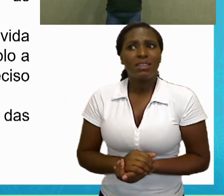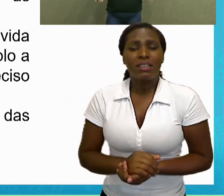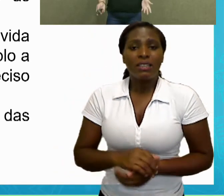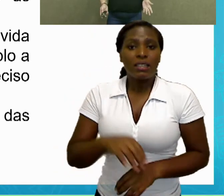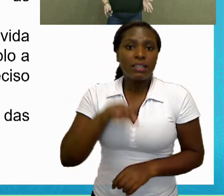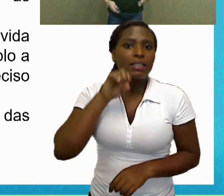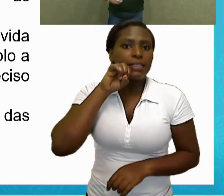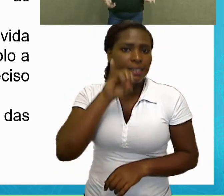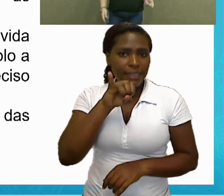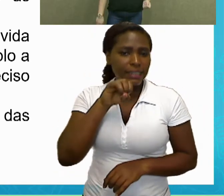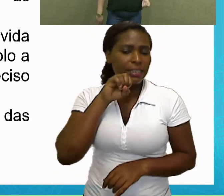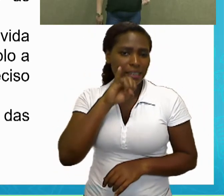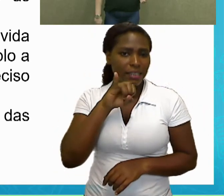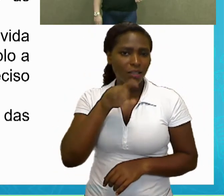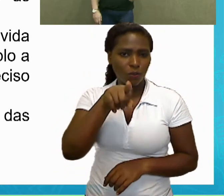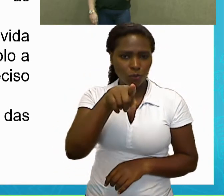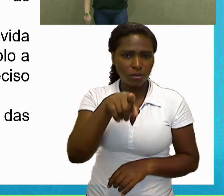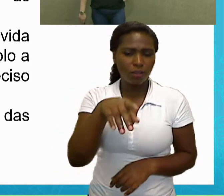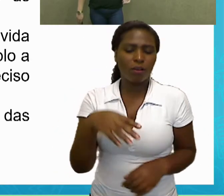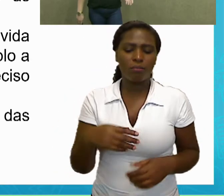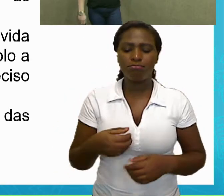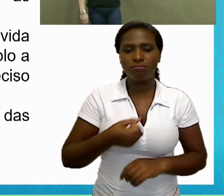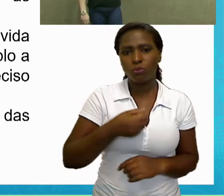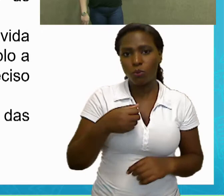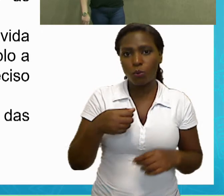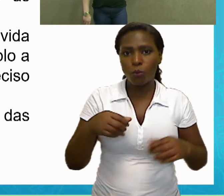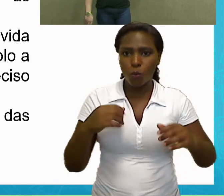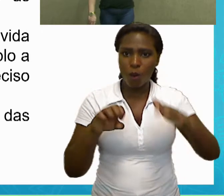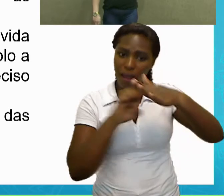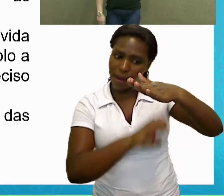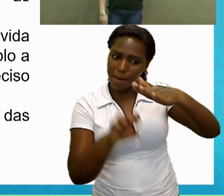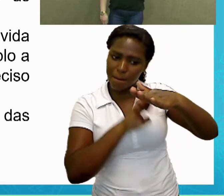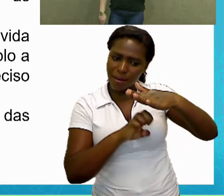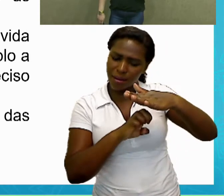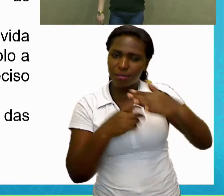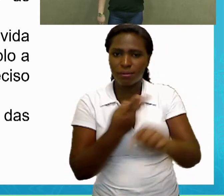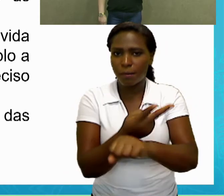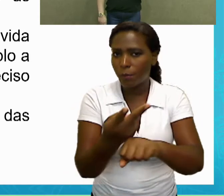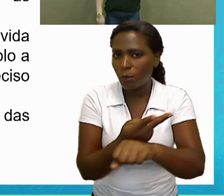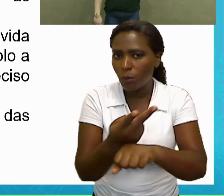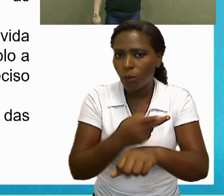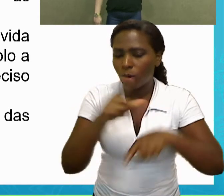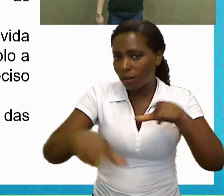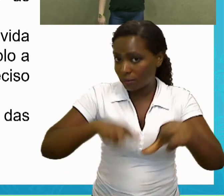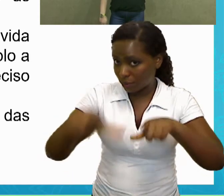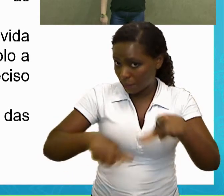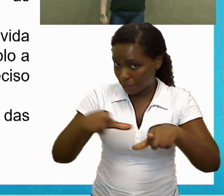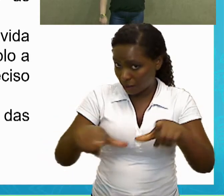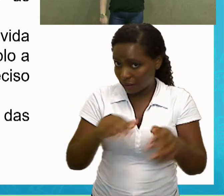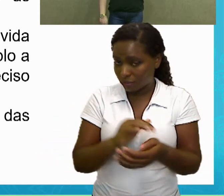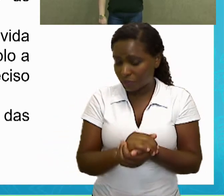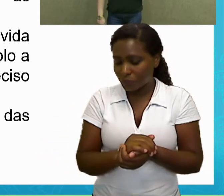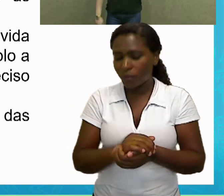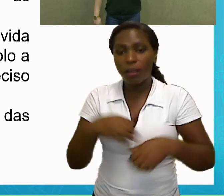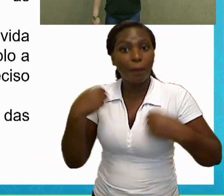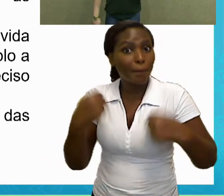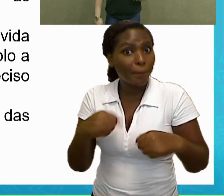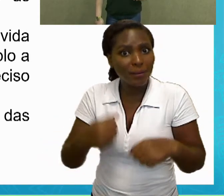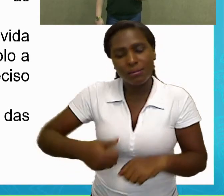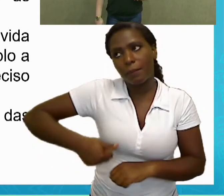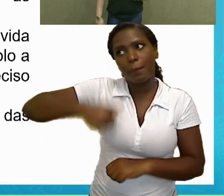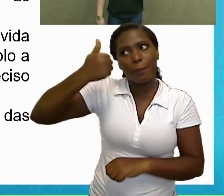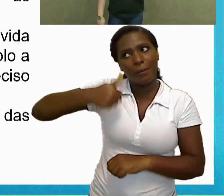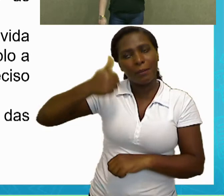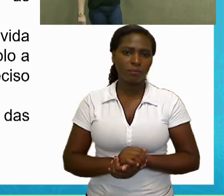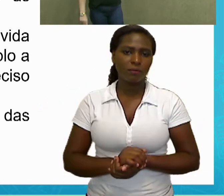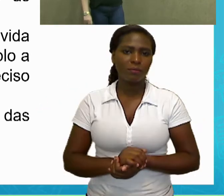as exigências do mercado de trabalho. Está certo, voltando aqui, gente, não é uma